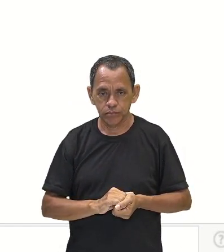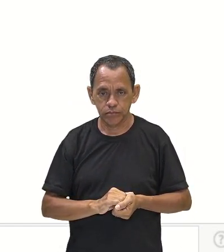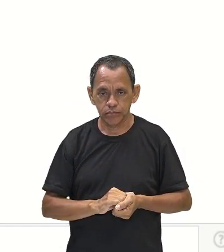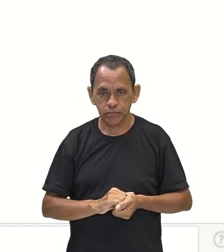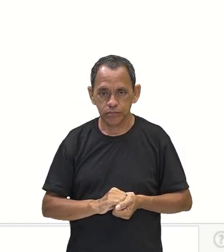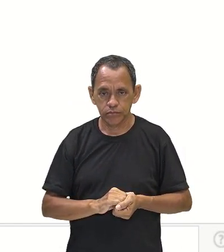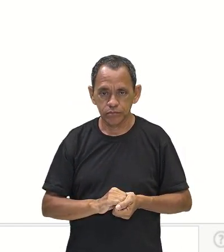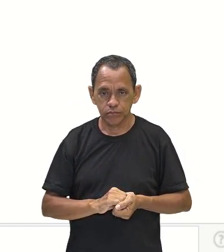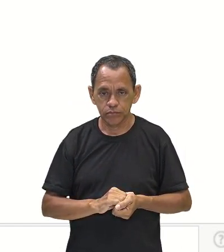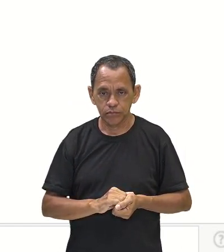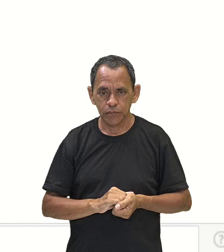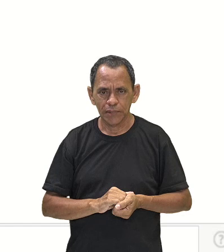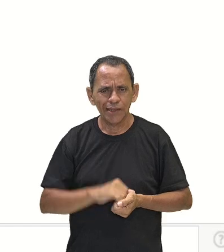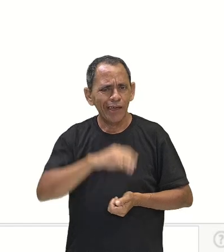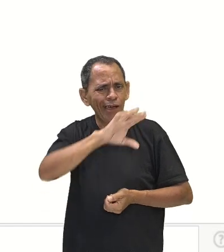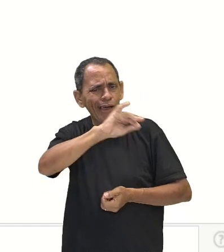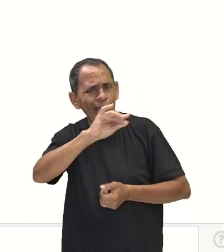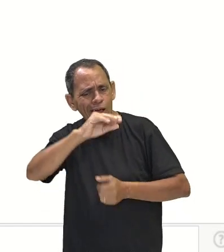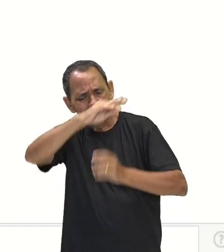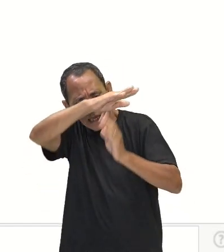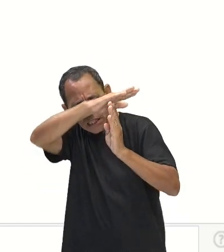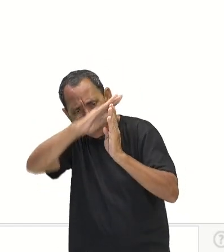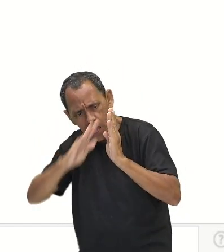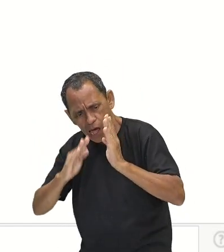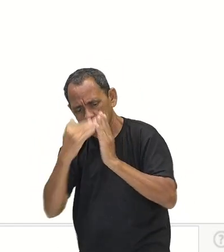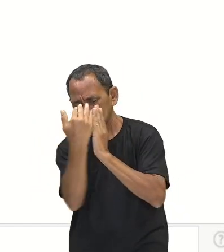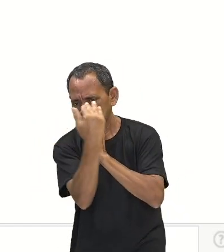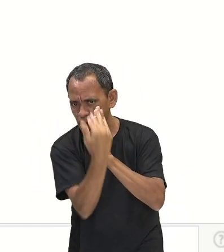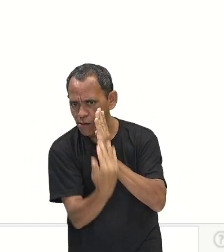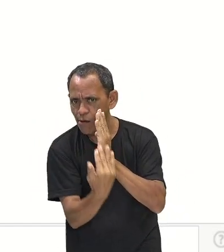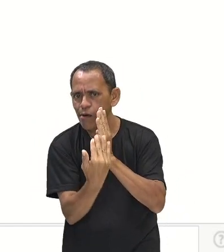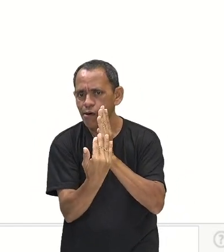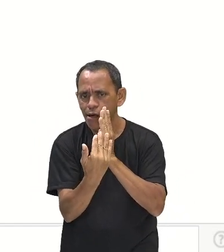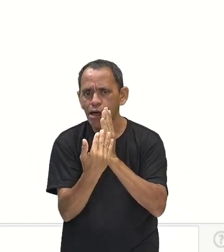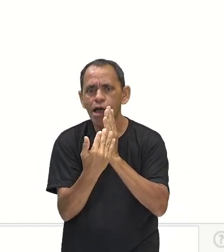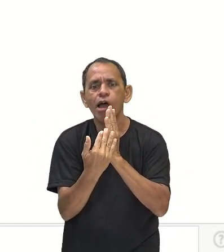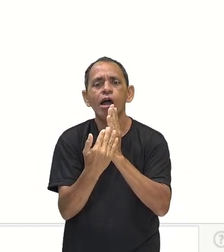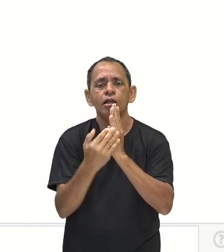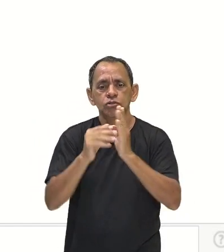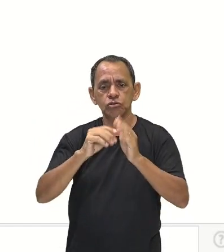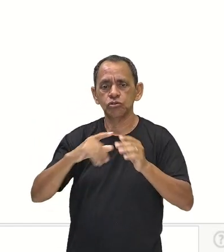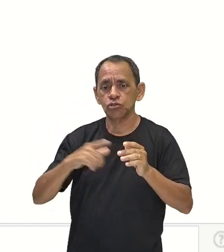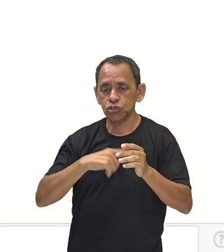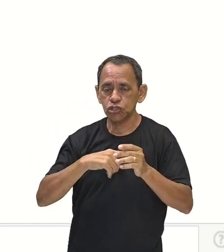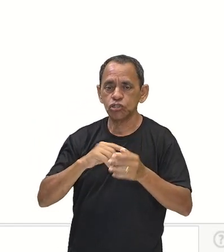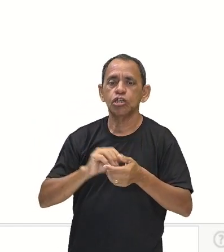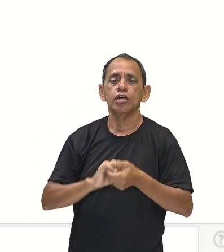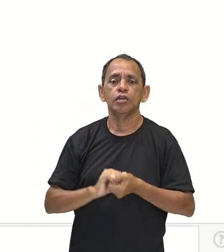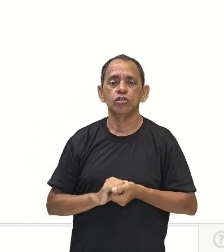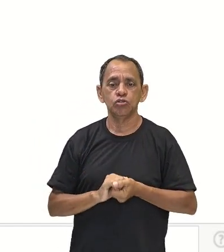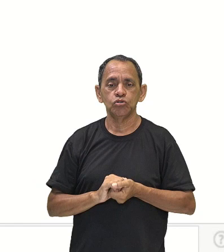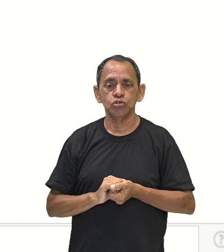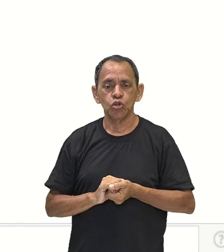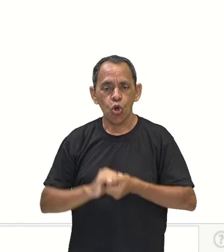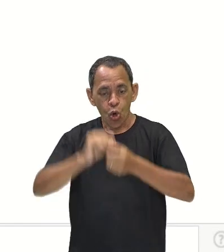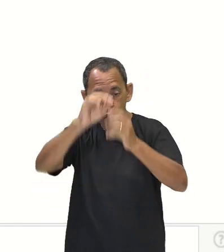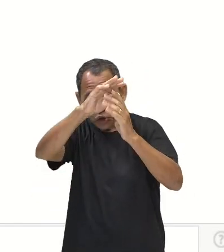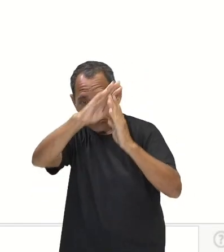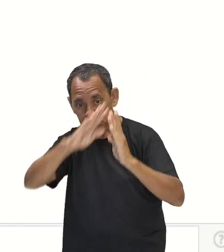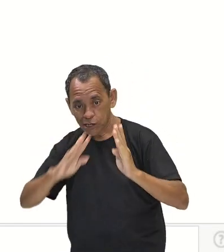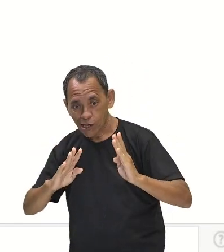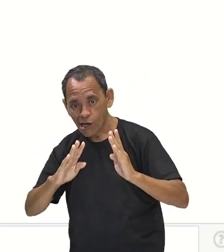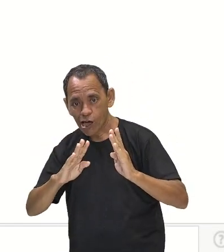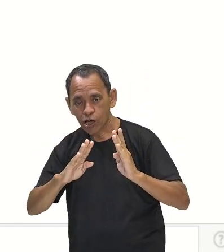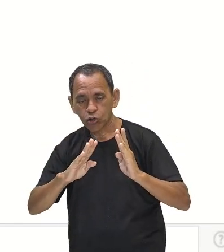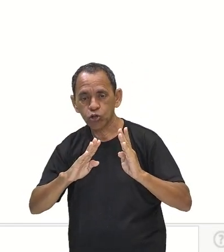Então, cada lado desse aqui, do nosso tetraedro, é formado por um triângulo equilátero. Então, quais são os